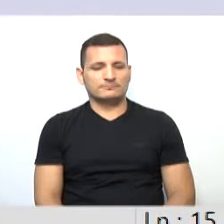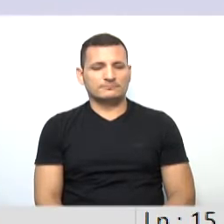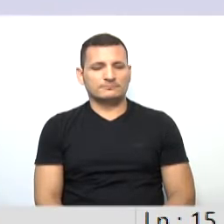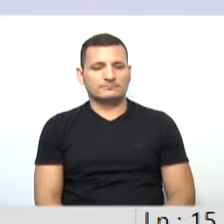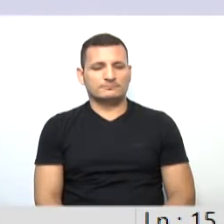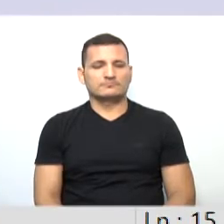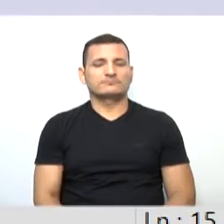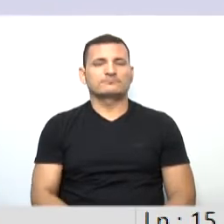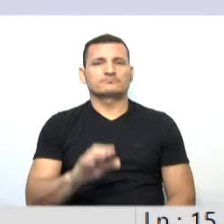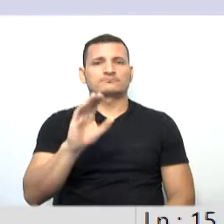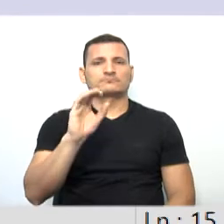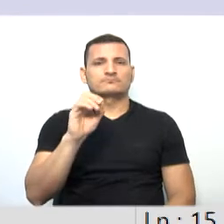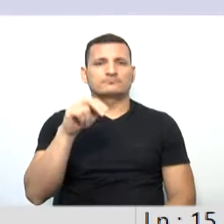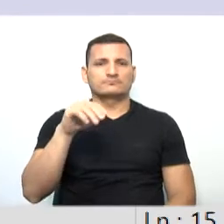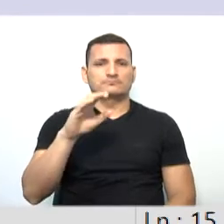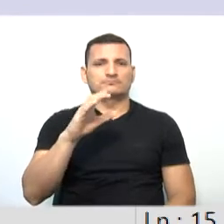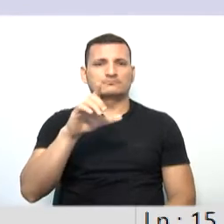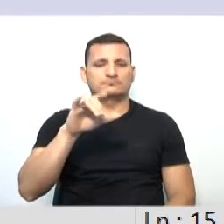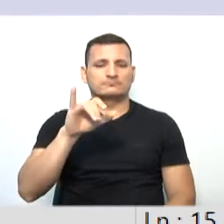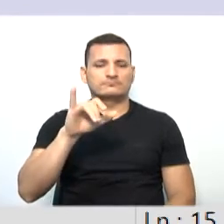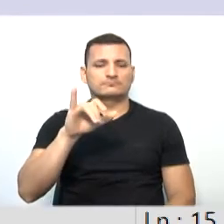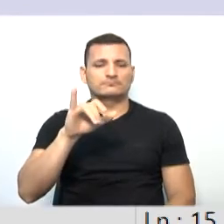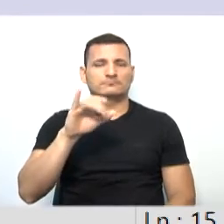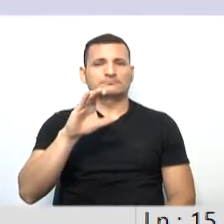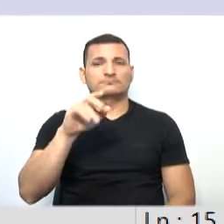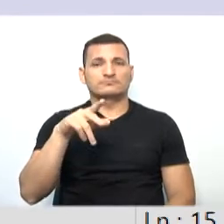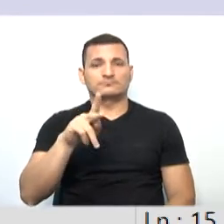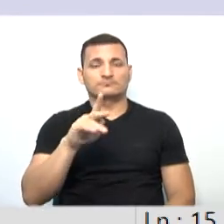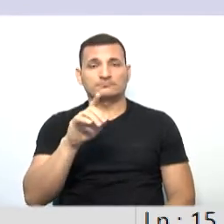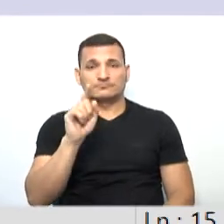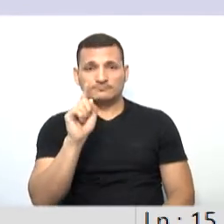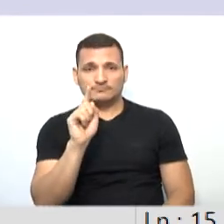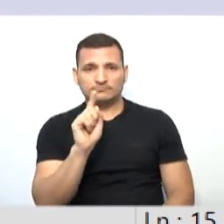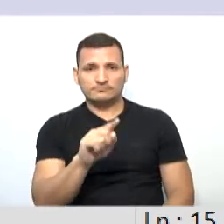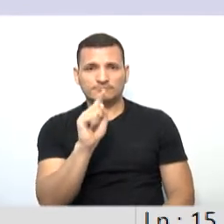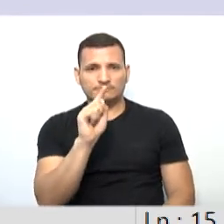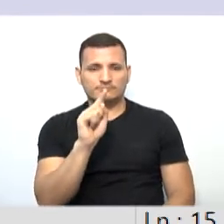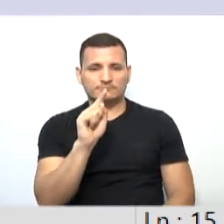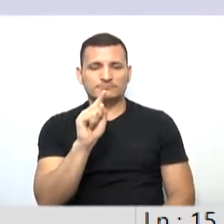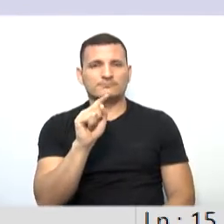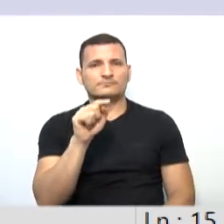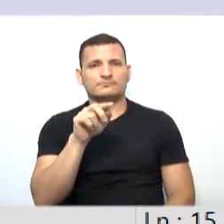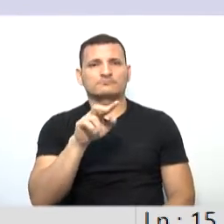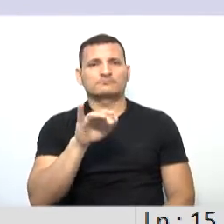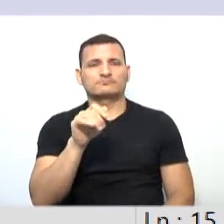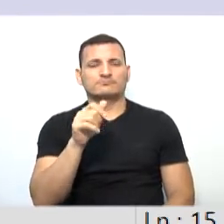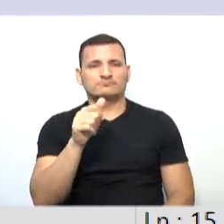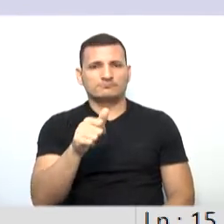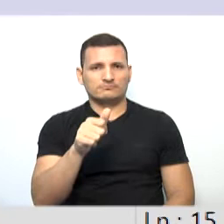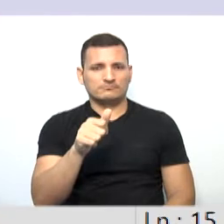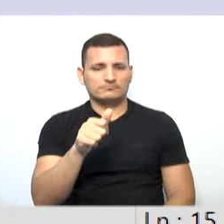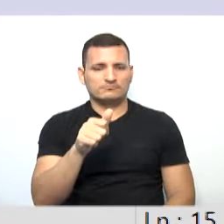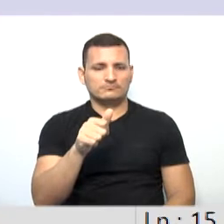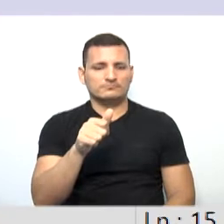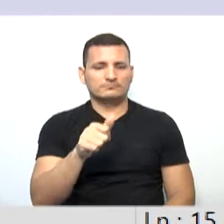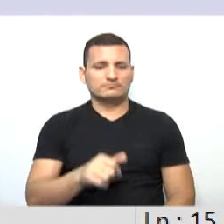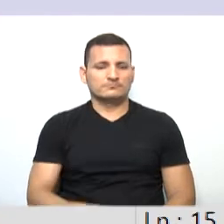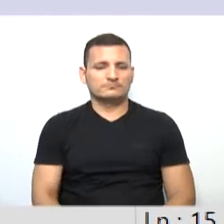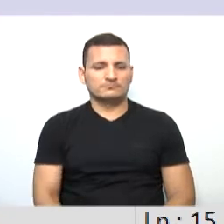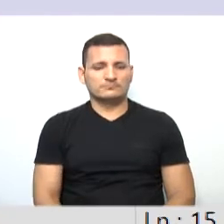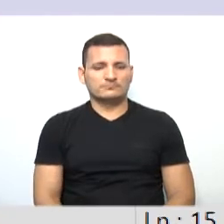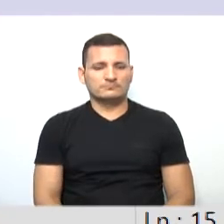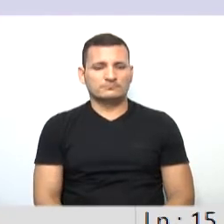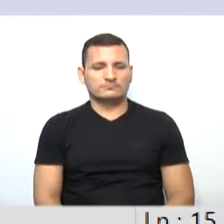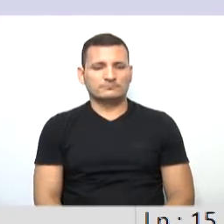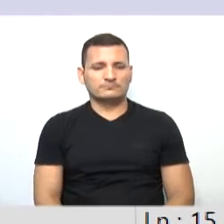onClick. OnClick. Ou seja, quando eu clicar, ele vai funcionar. Certo?